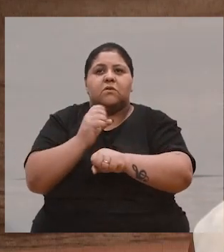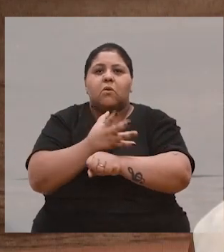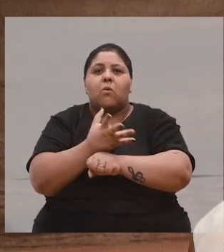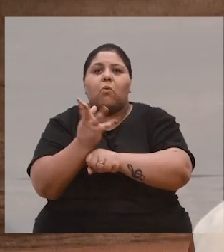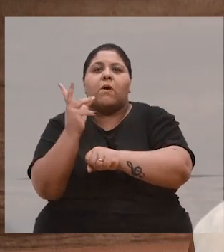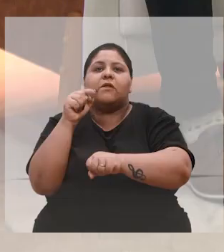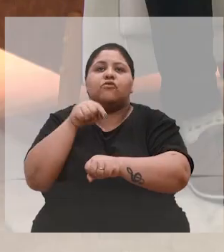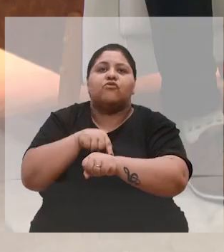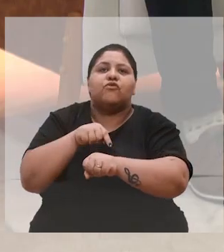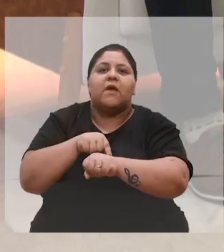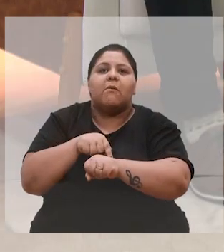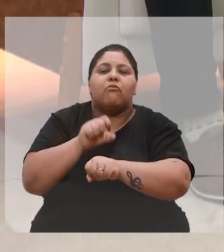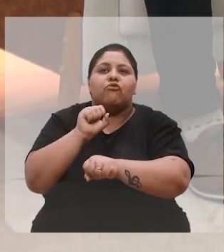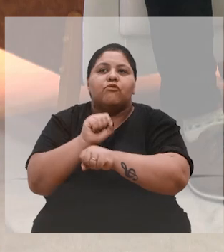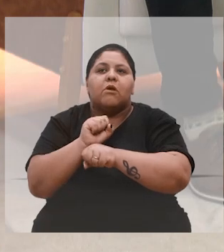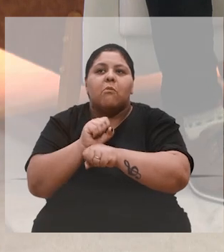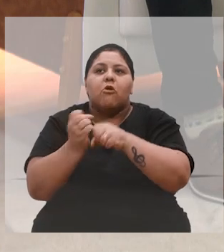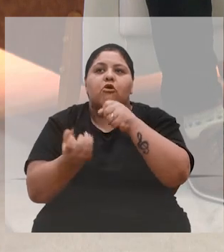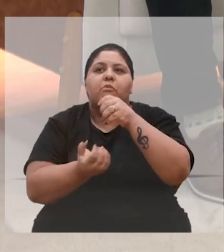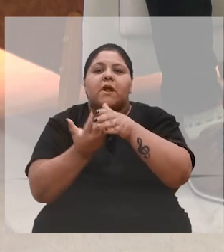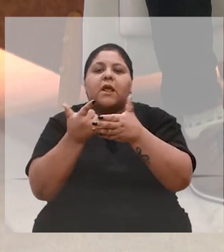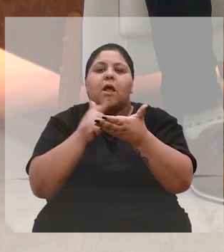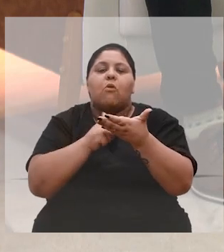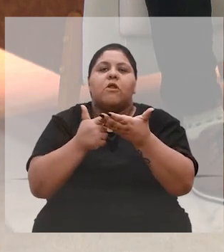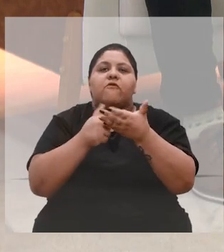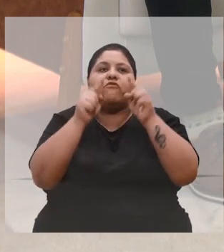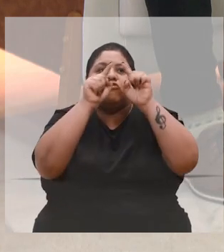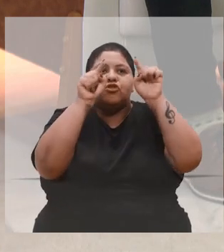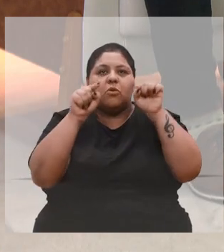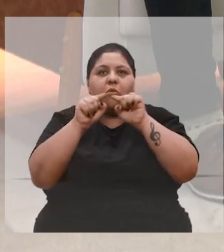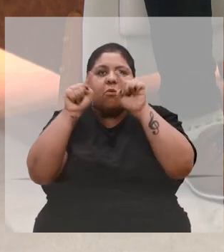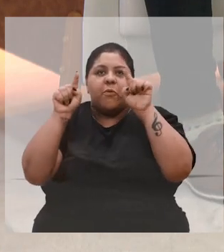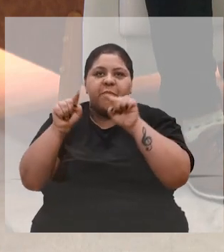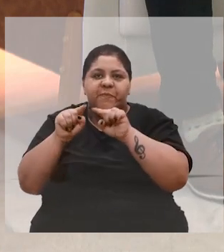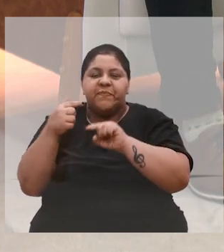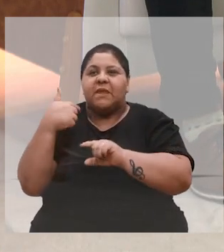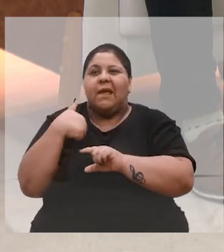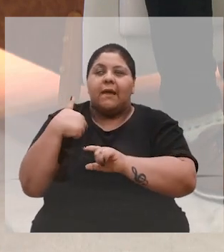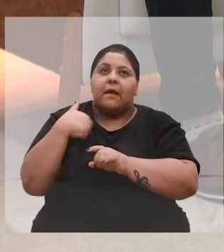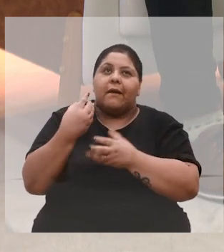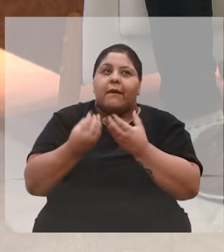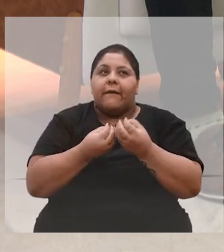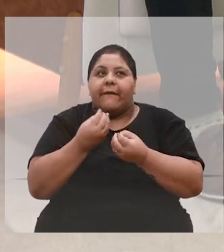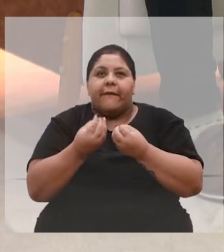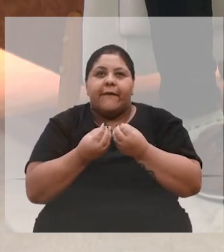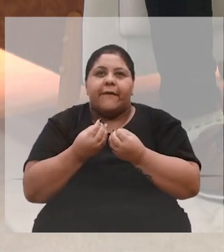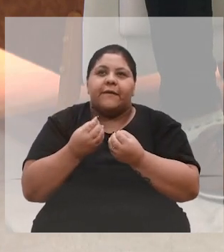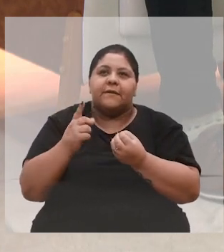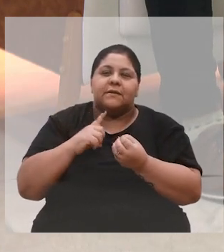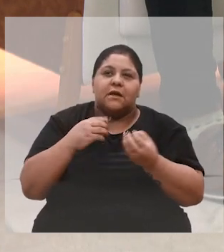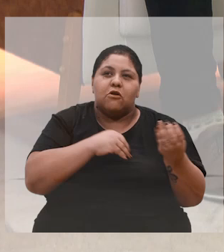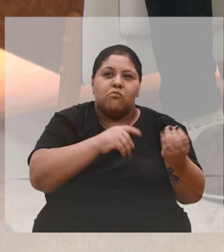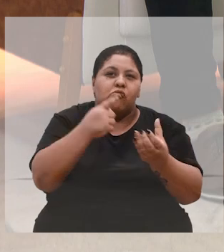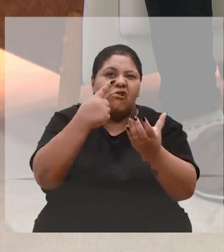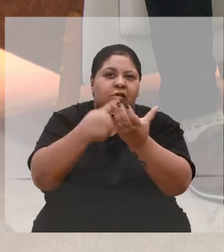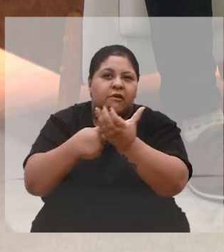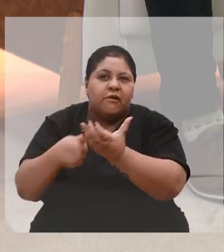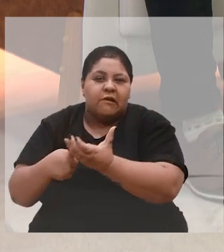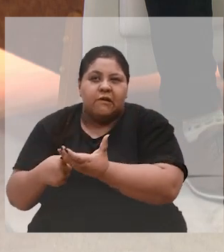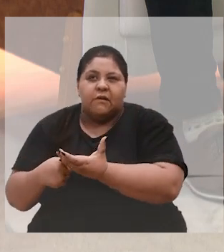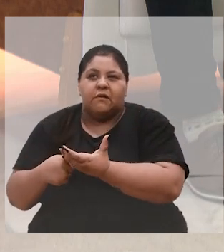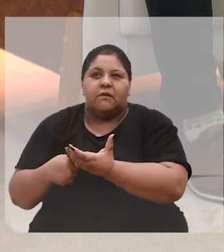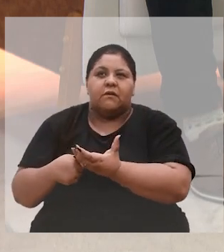acha que leva? Bem, quando eu estou meio ocupado,